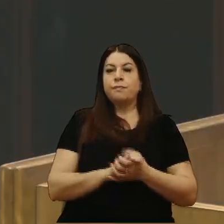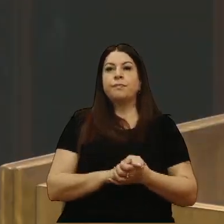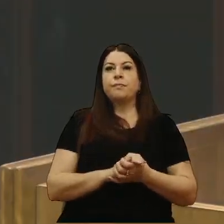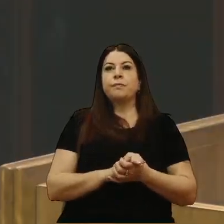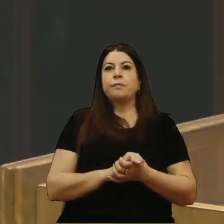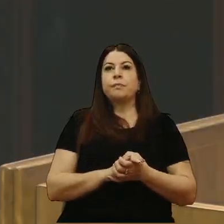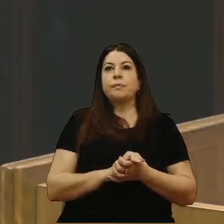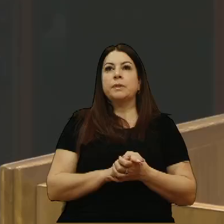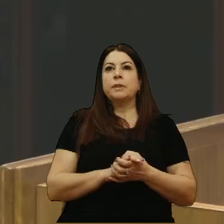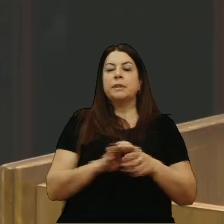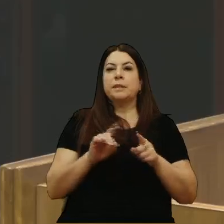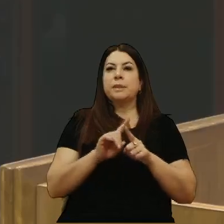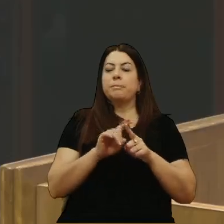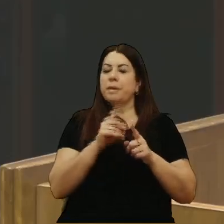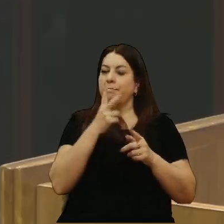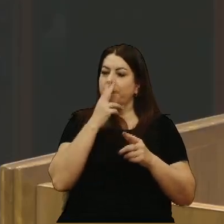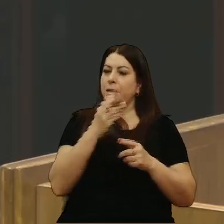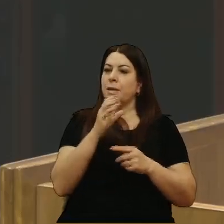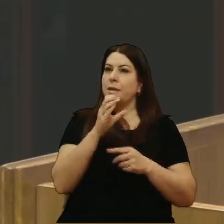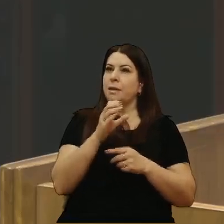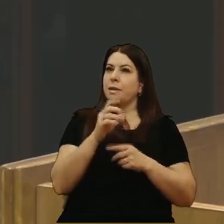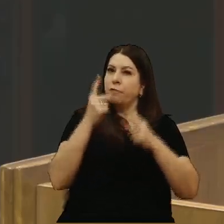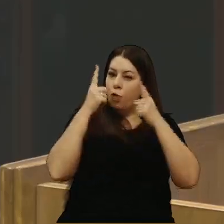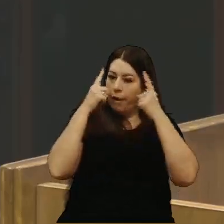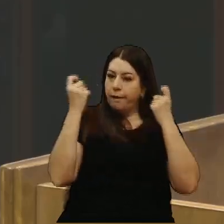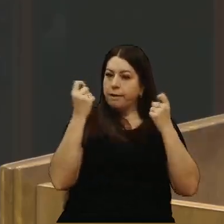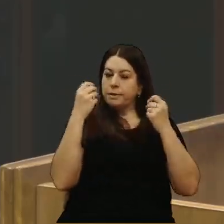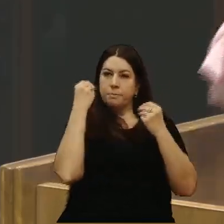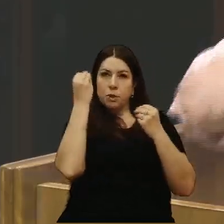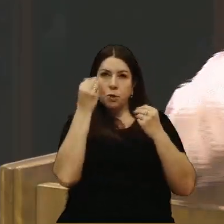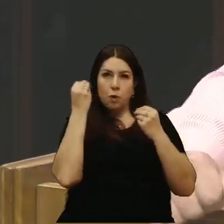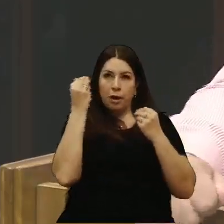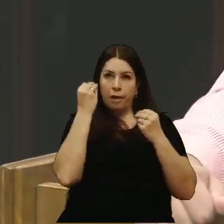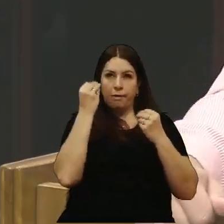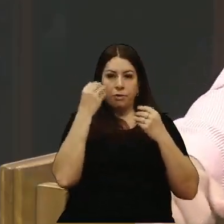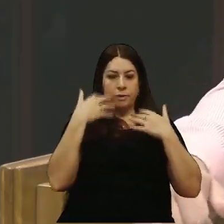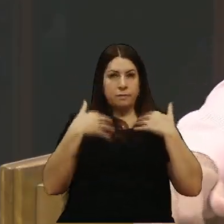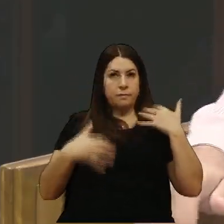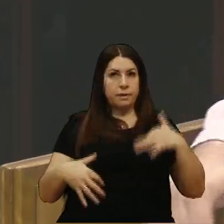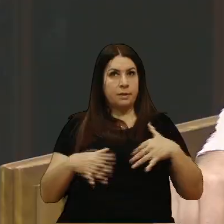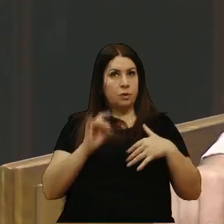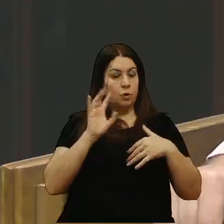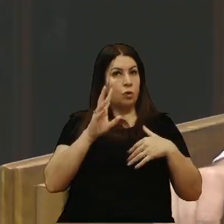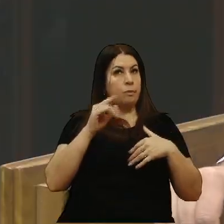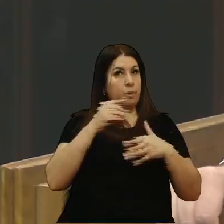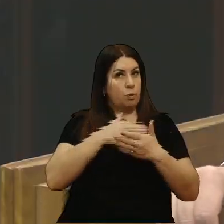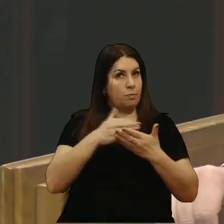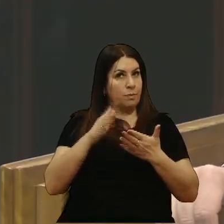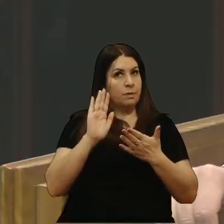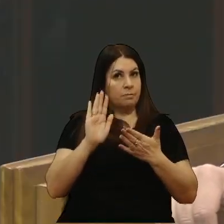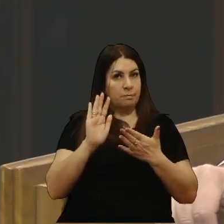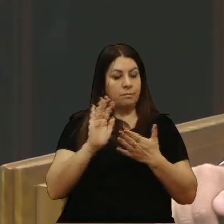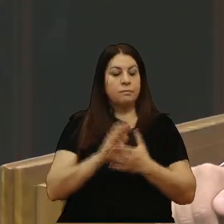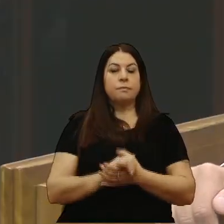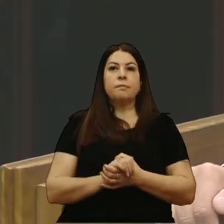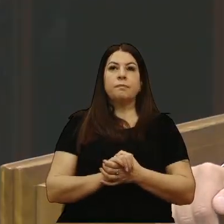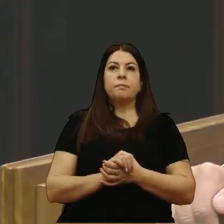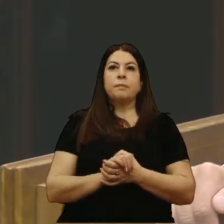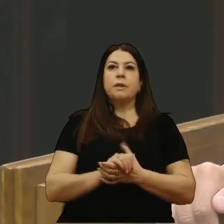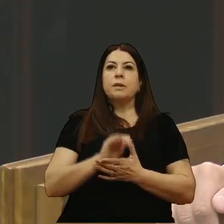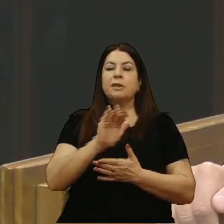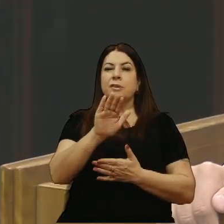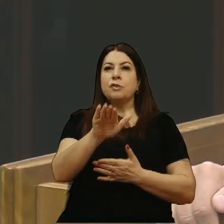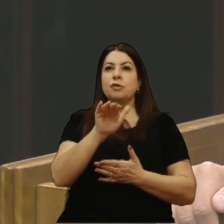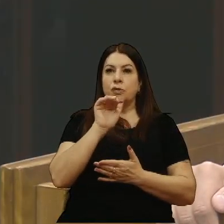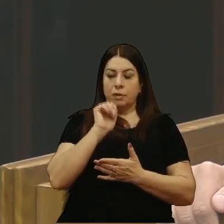Com requintes de crueldade, de violência psicológica e física. Só para nós começarmos.